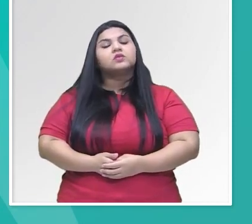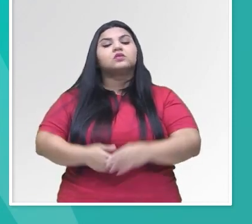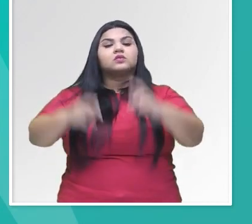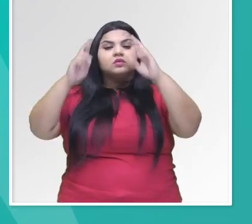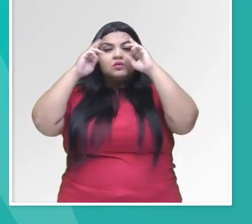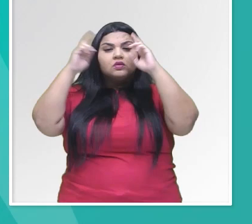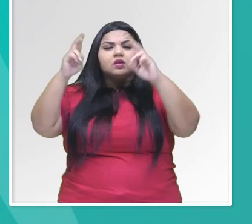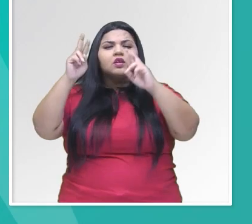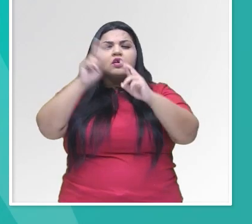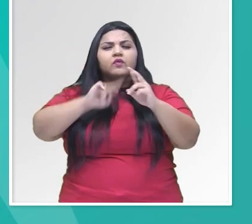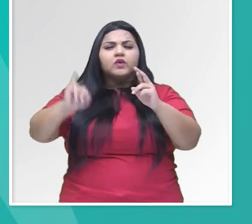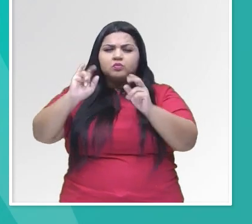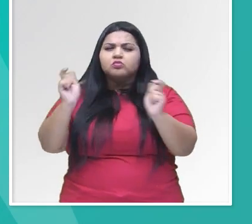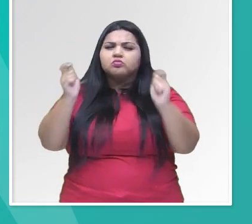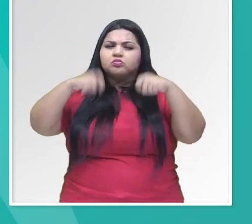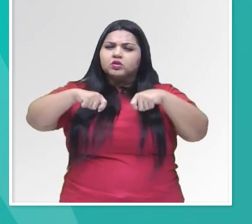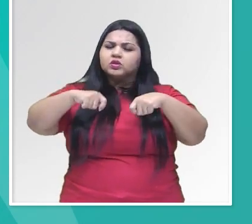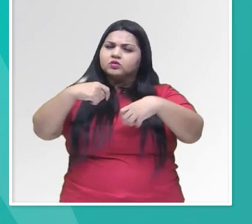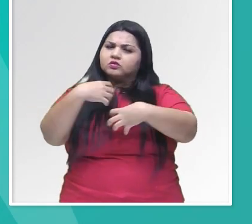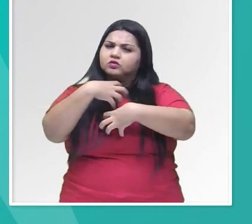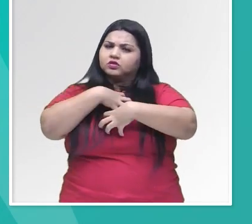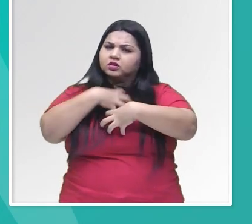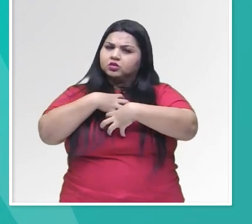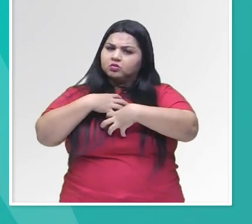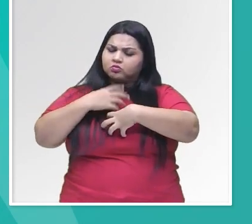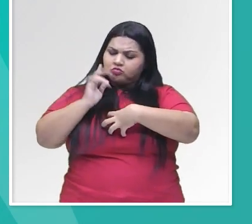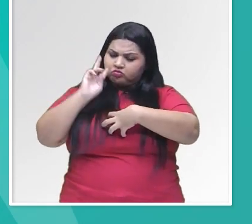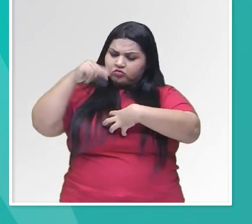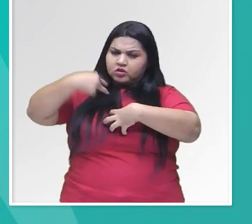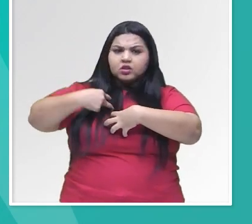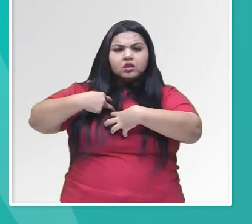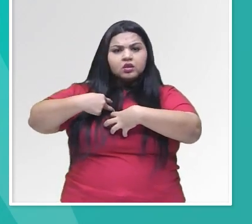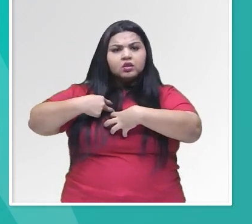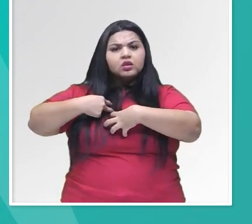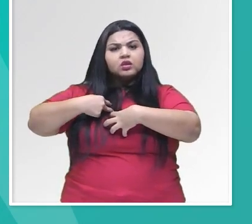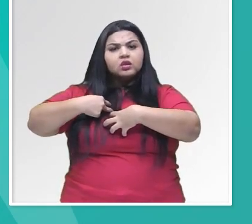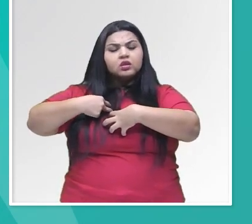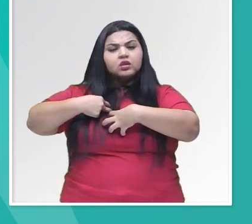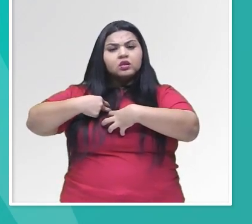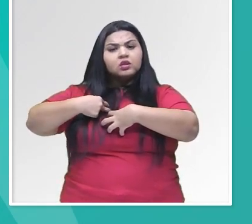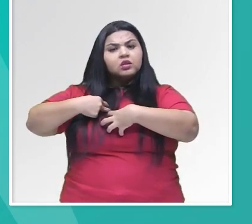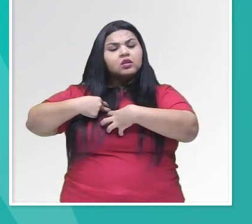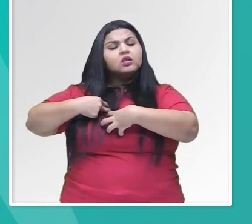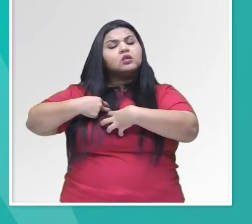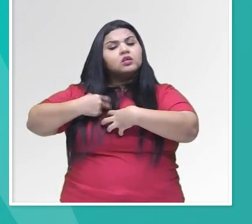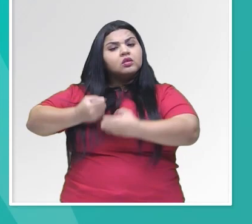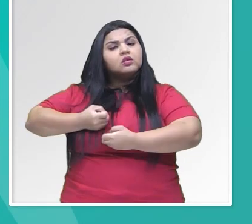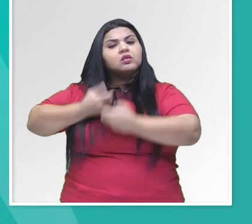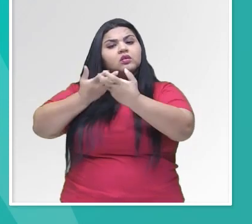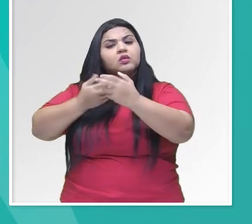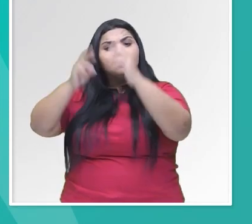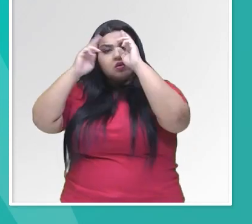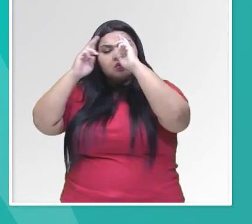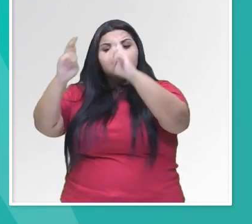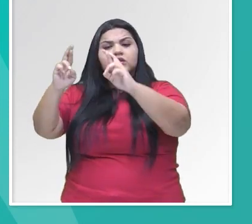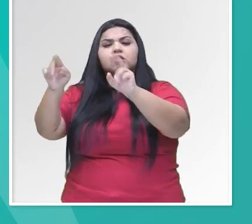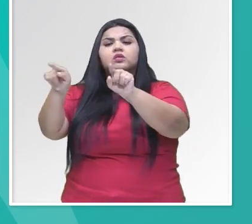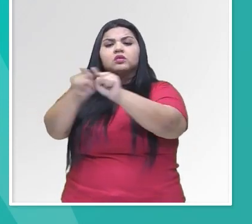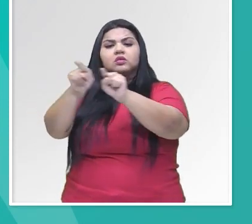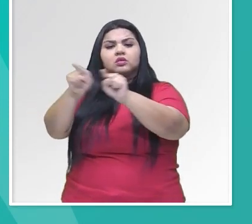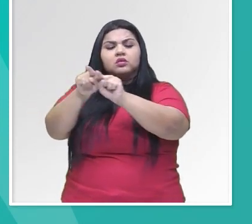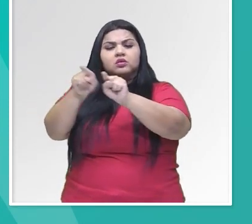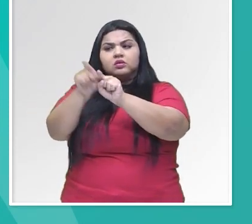nós somos capazes de sentir por nós mesmos, revela o grau de respeito que nós temos